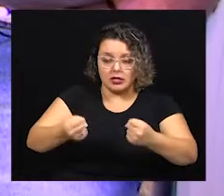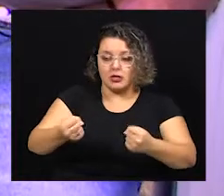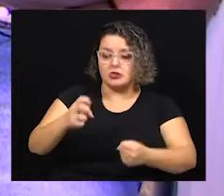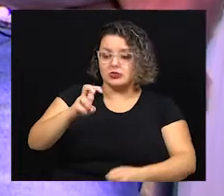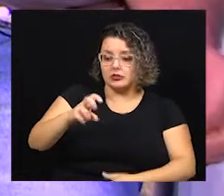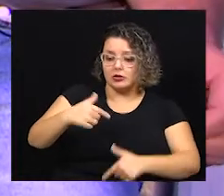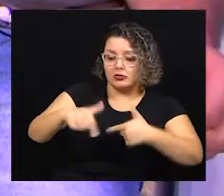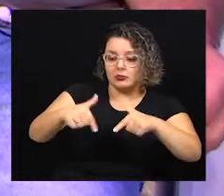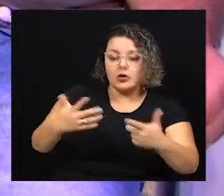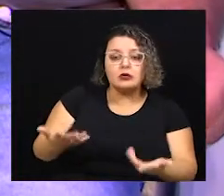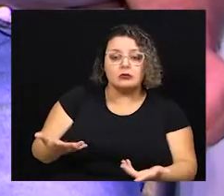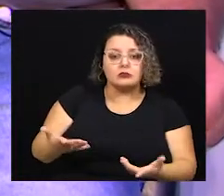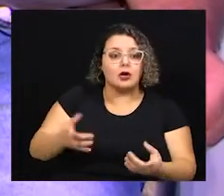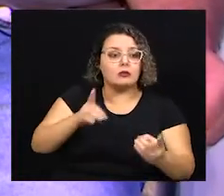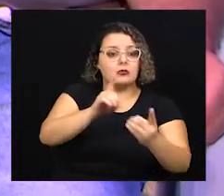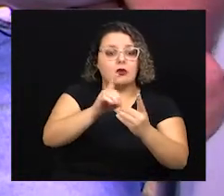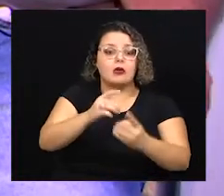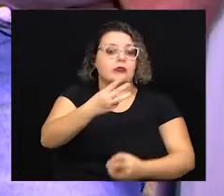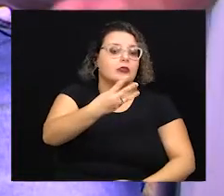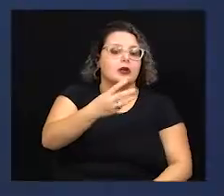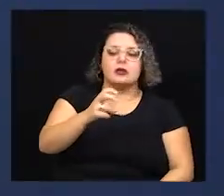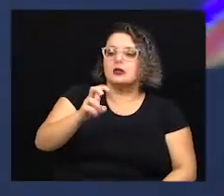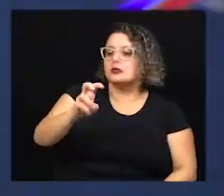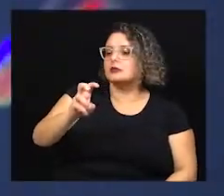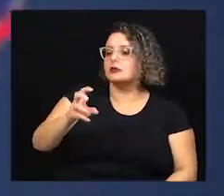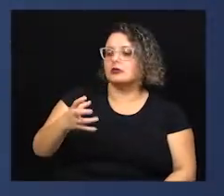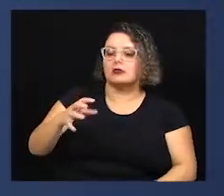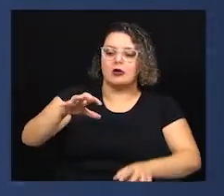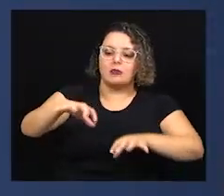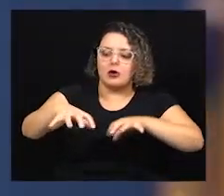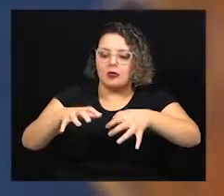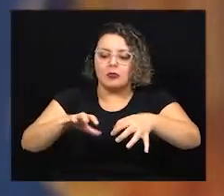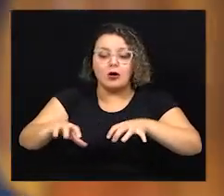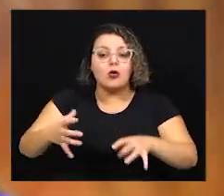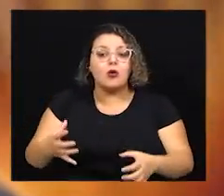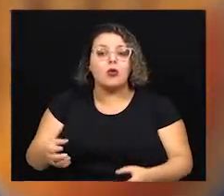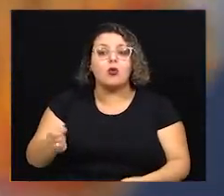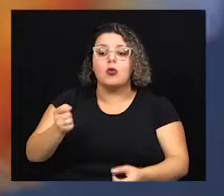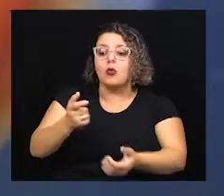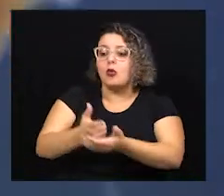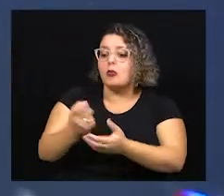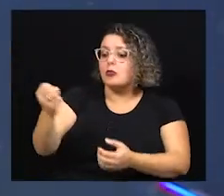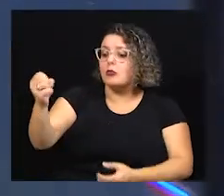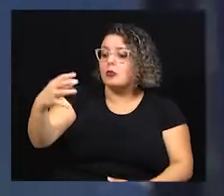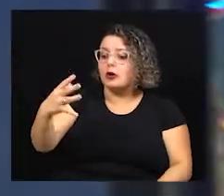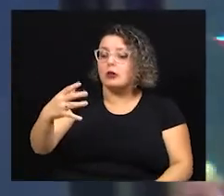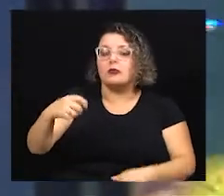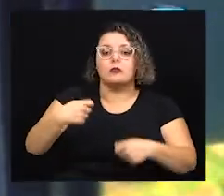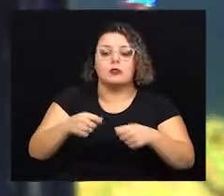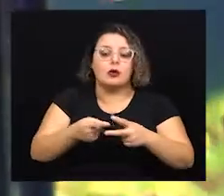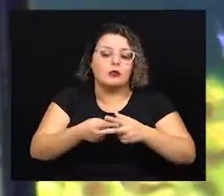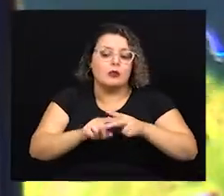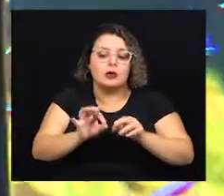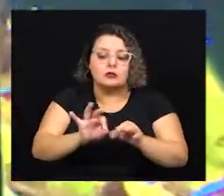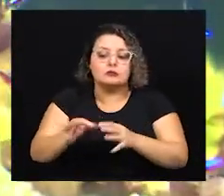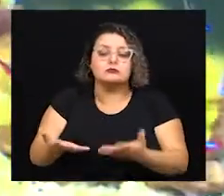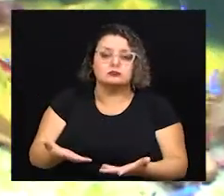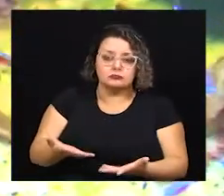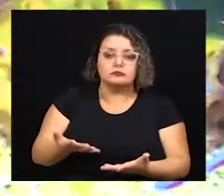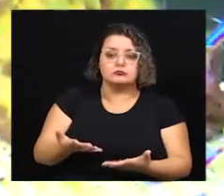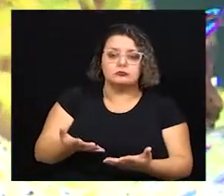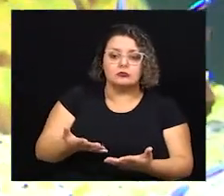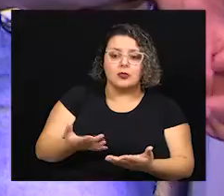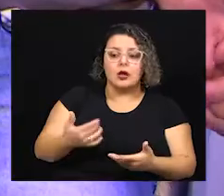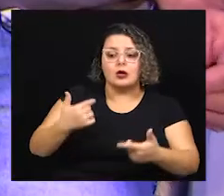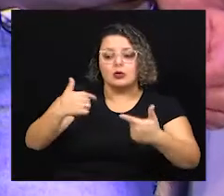o meu técnico, ele faz uma montagem, o cliente comprou uma luminária nova, aí eu mando ele instalar. Entendi. E a